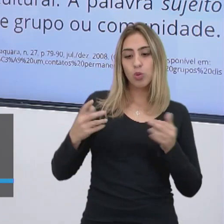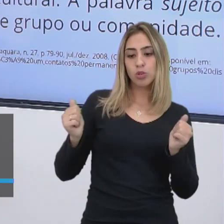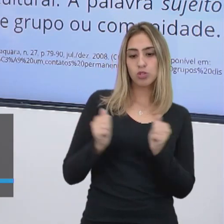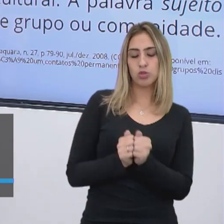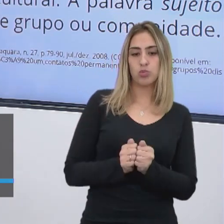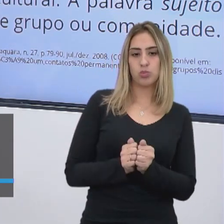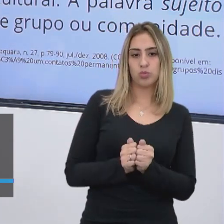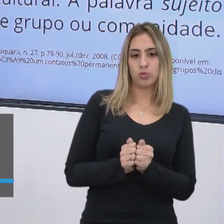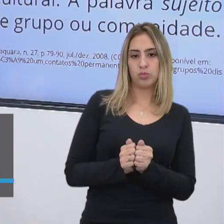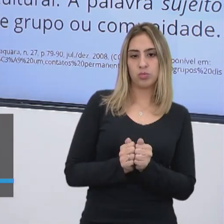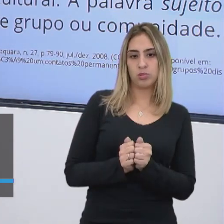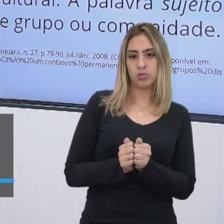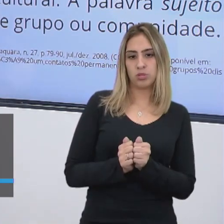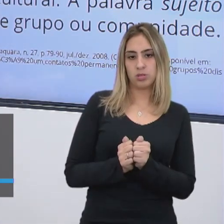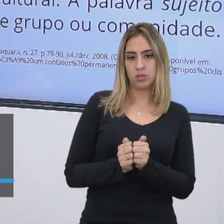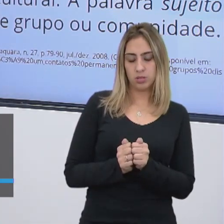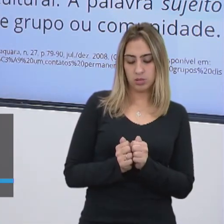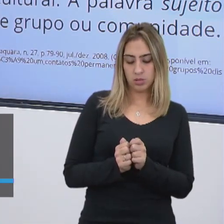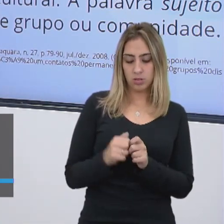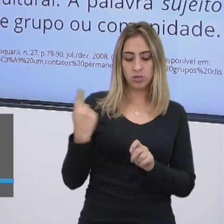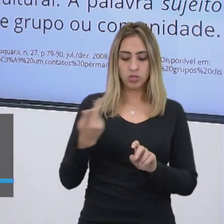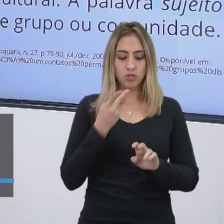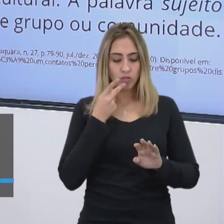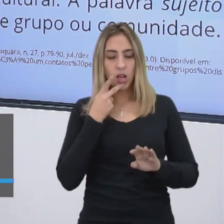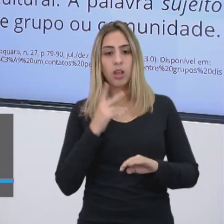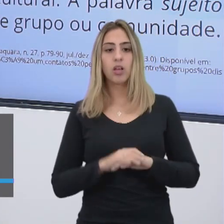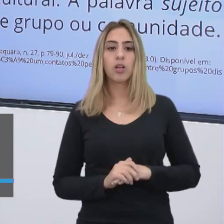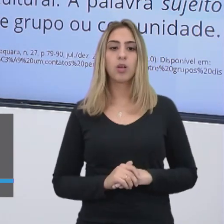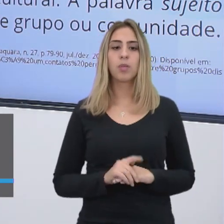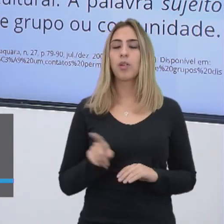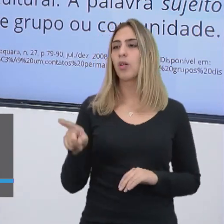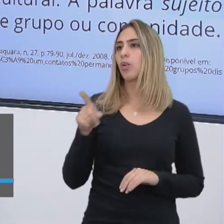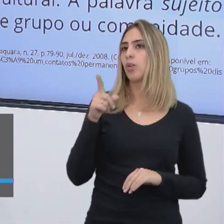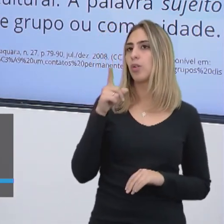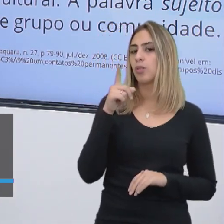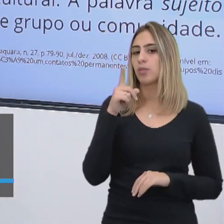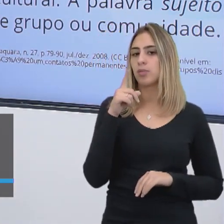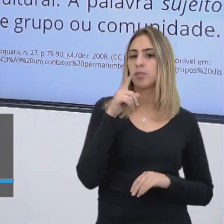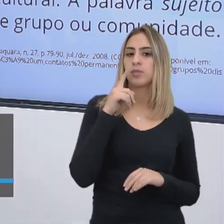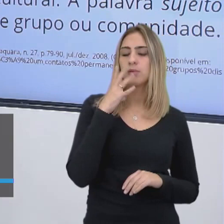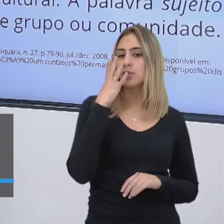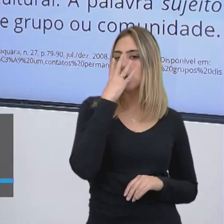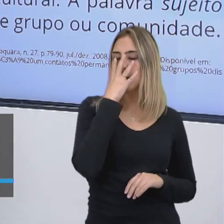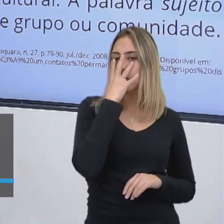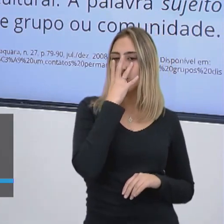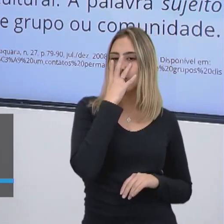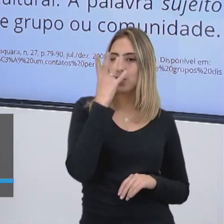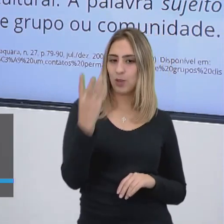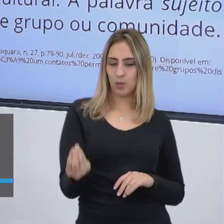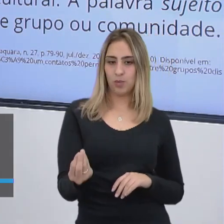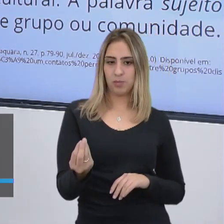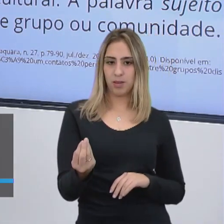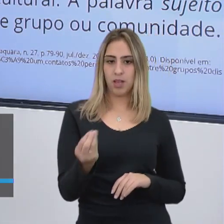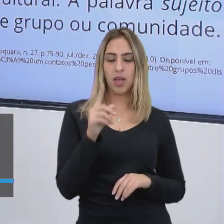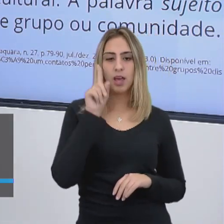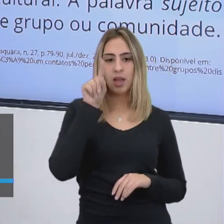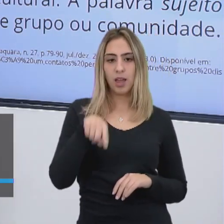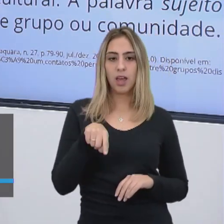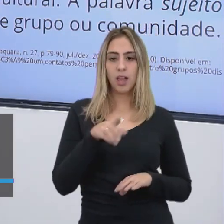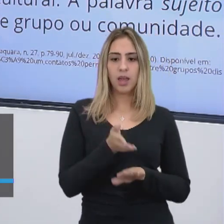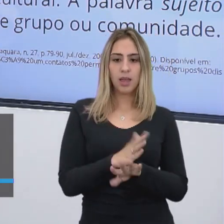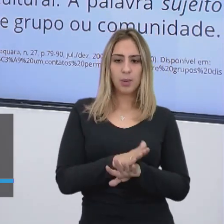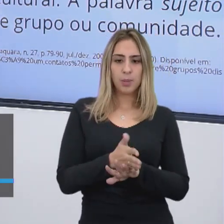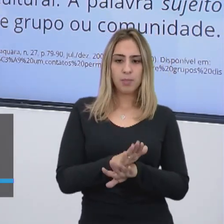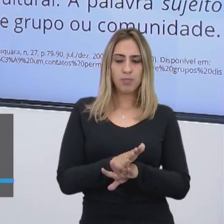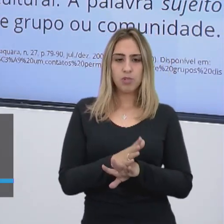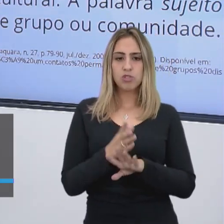dois elementos iniciais. Então, quando a gente fala assim, o lobisomem... Mano, veio agora na cabeça. O lobisomem é um híbrido de